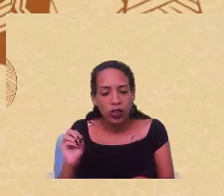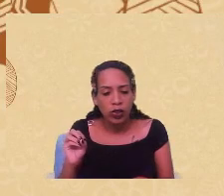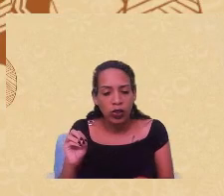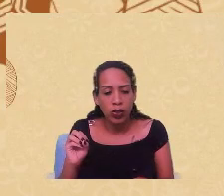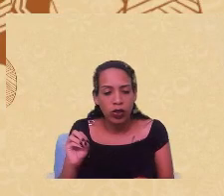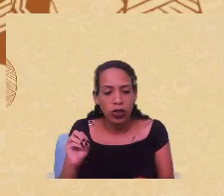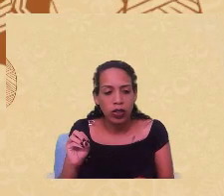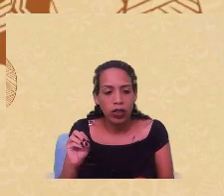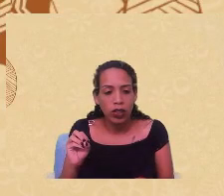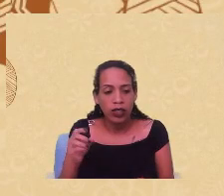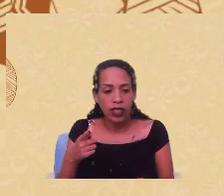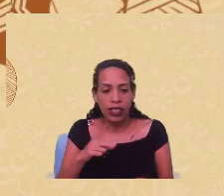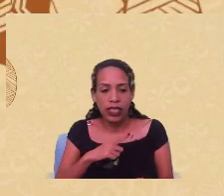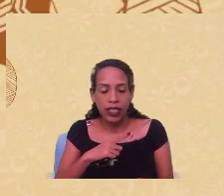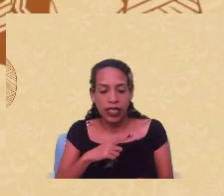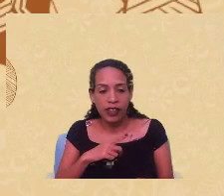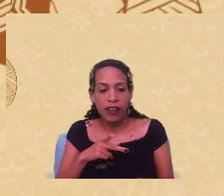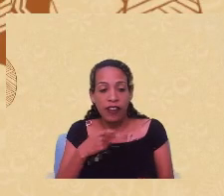Então,